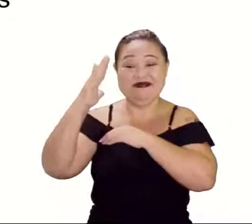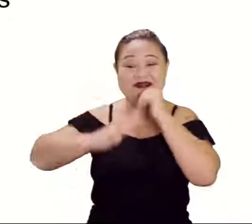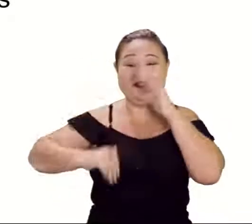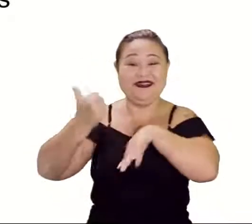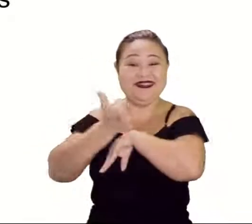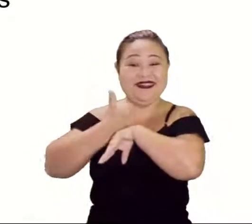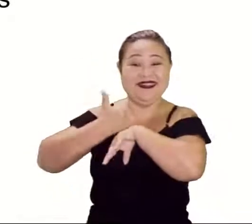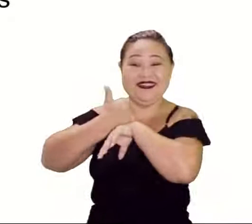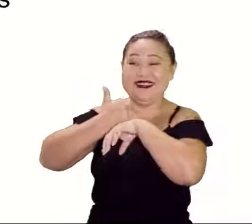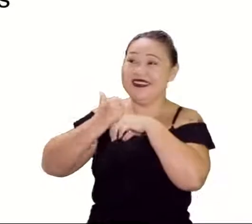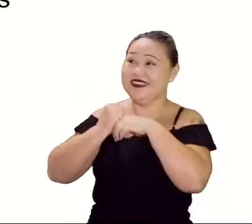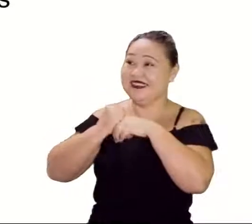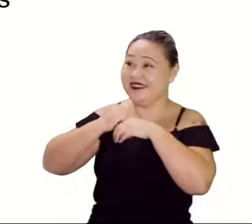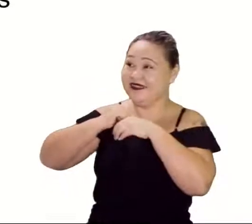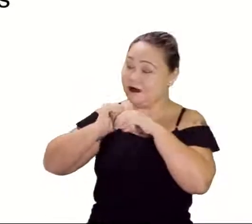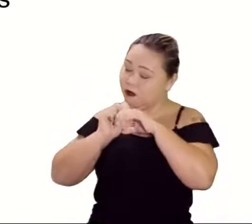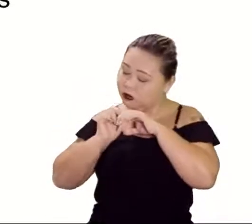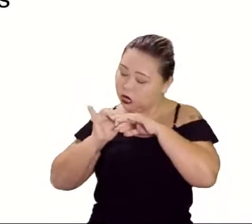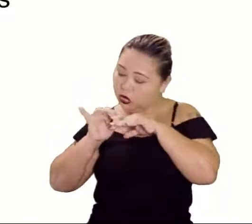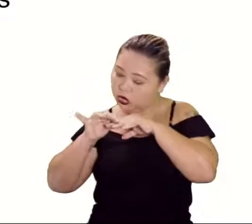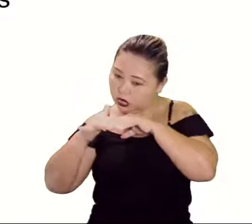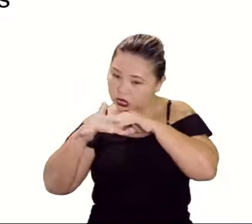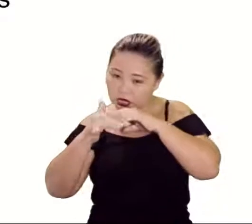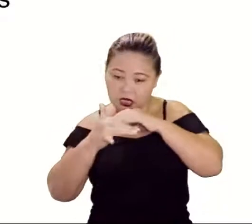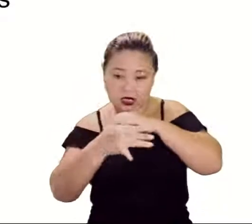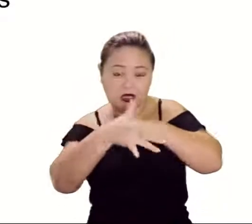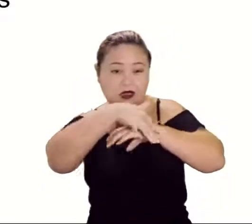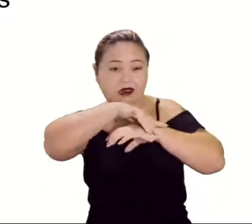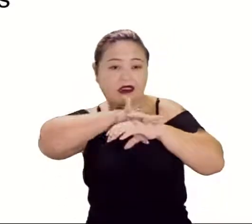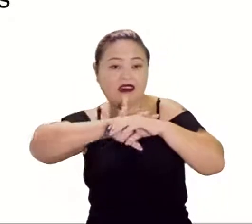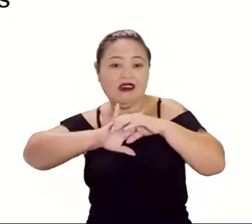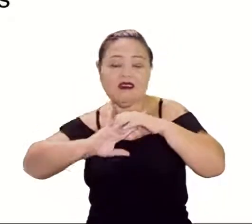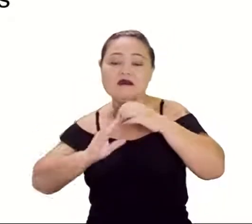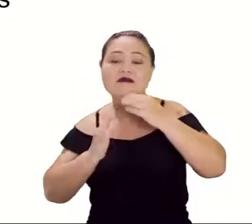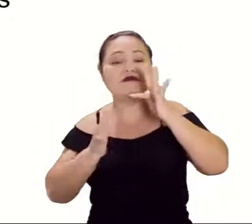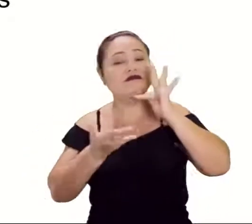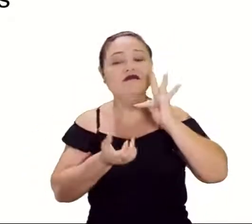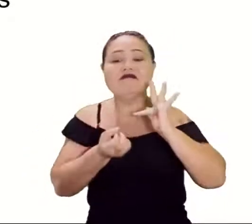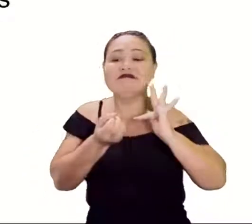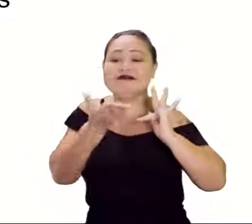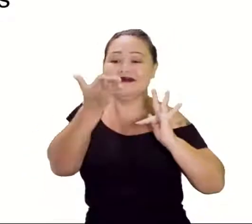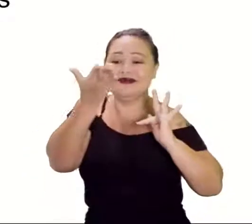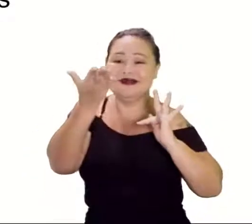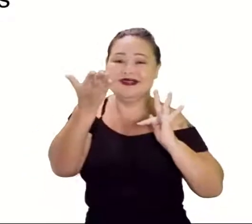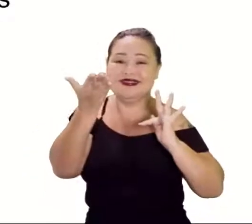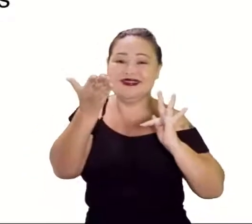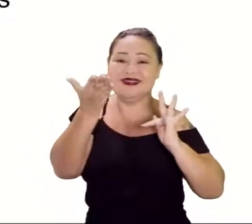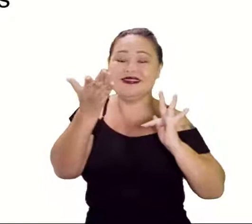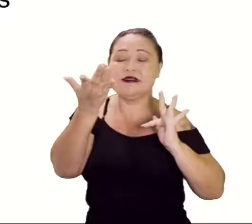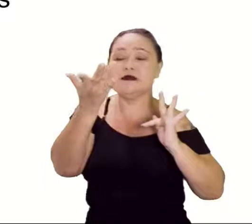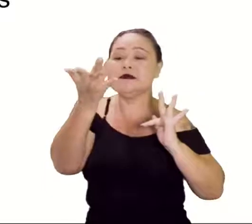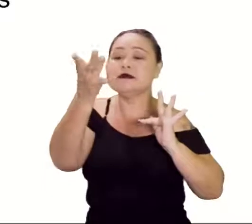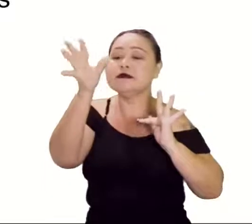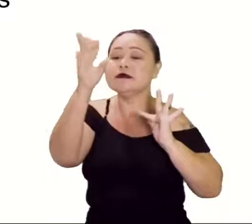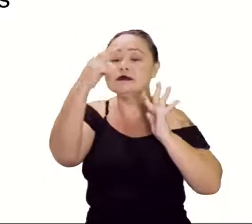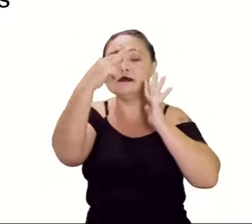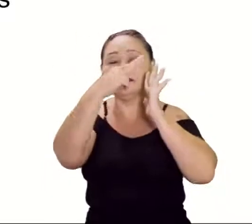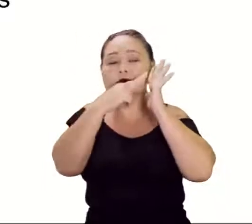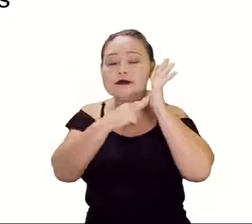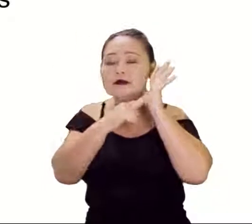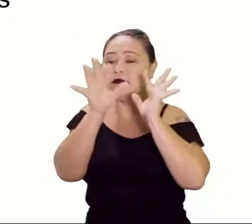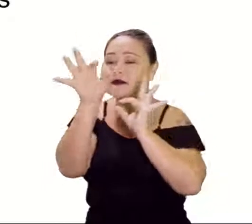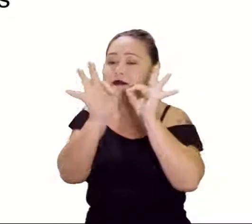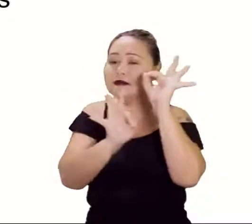percebeu que elas se reproduzem como uma função exponencial. A lei de formação